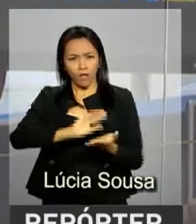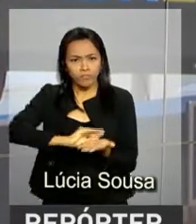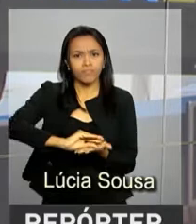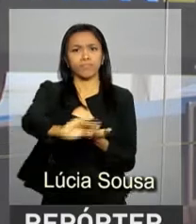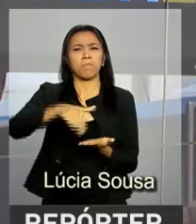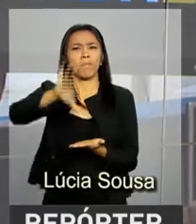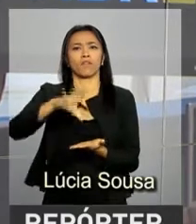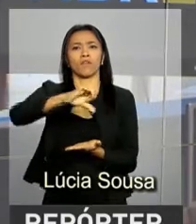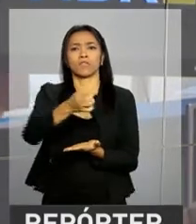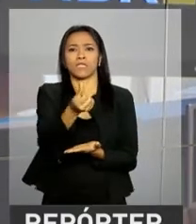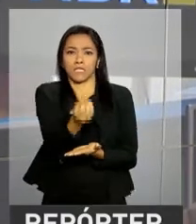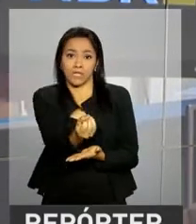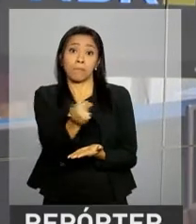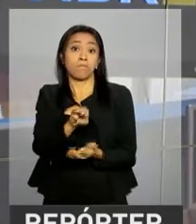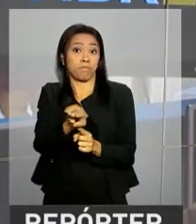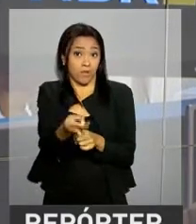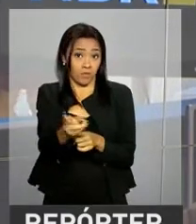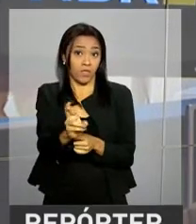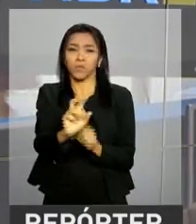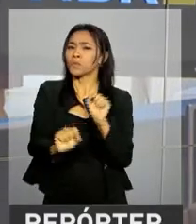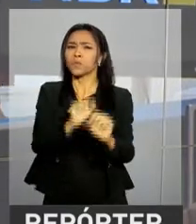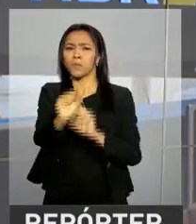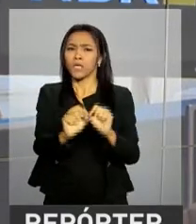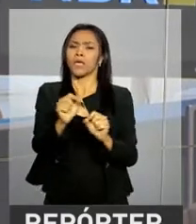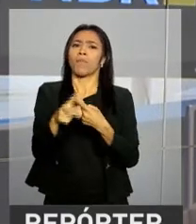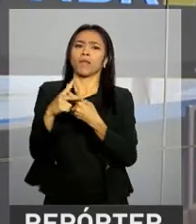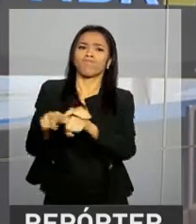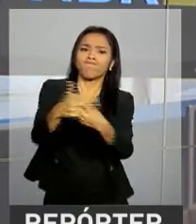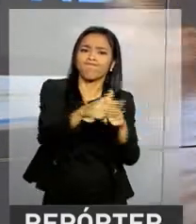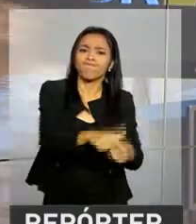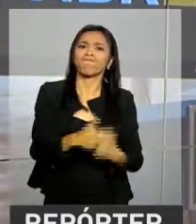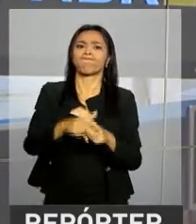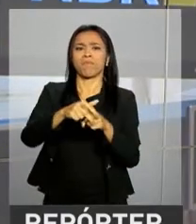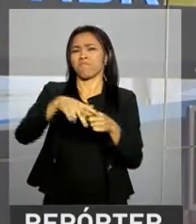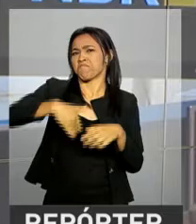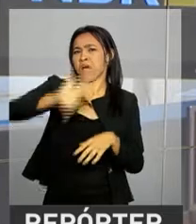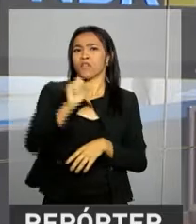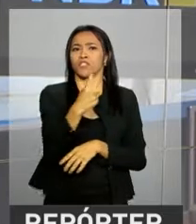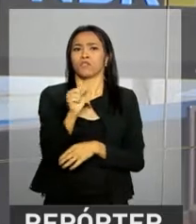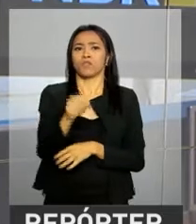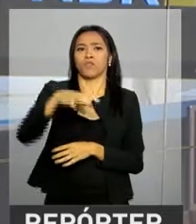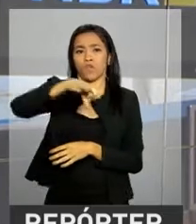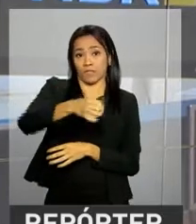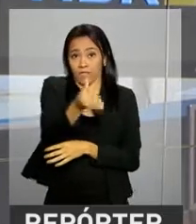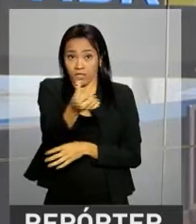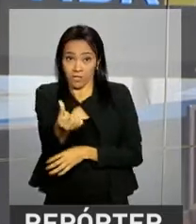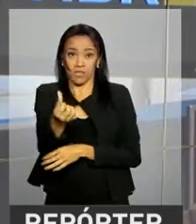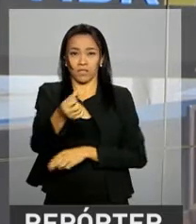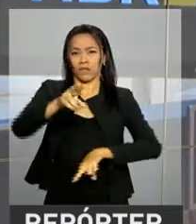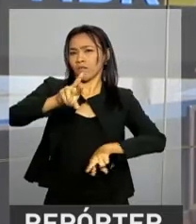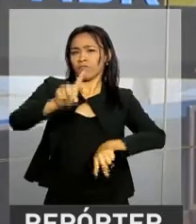de 960 milhões de reais para o funcionamento ea manutenção de mais de 1.900 serviços